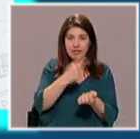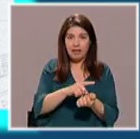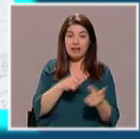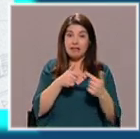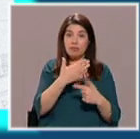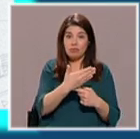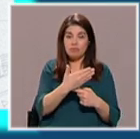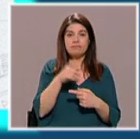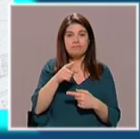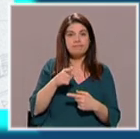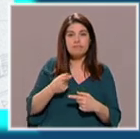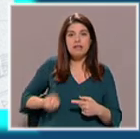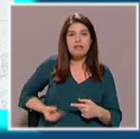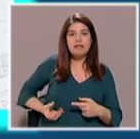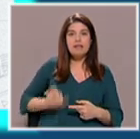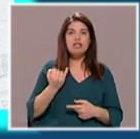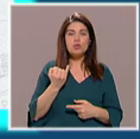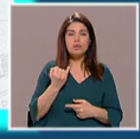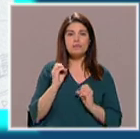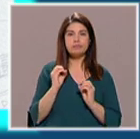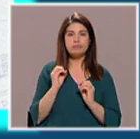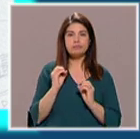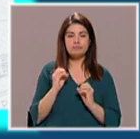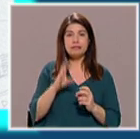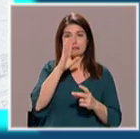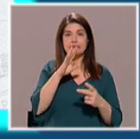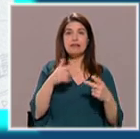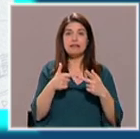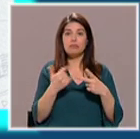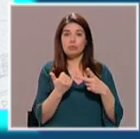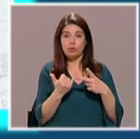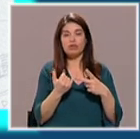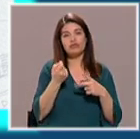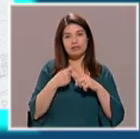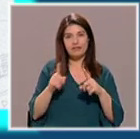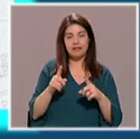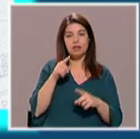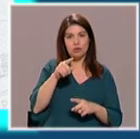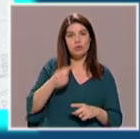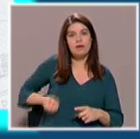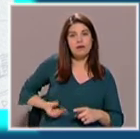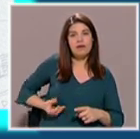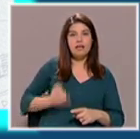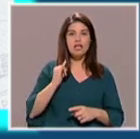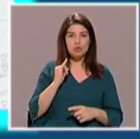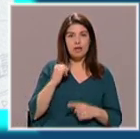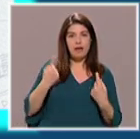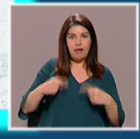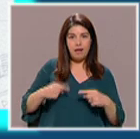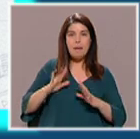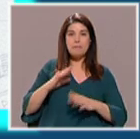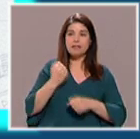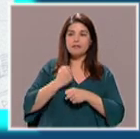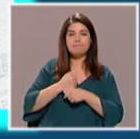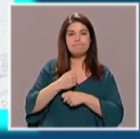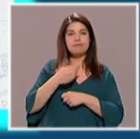1, não consegues produzir nenhuma insulina. Se tiveres diabetes tipo 2, é um pouco diferente. A insulina que produzes ou não atua de forma